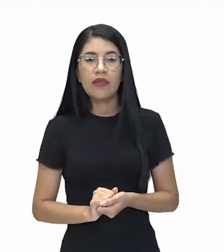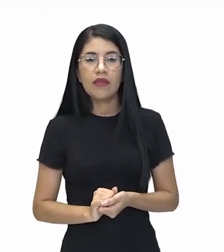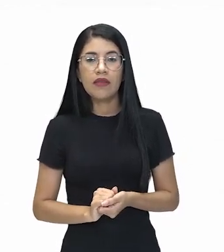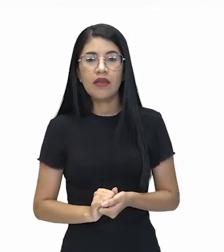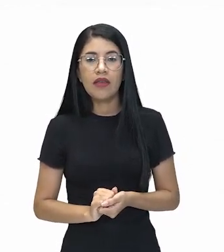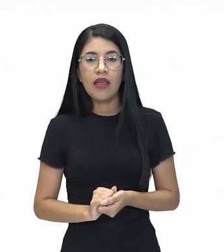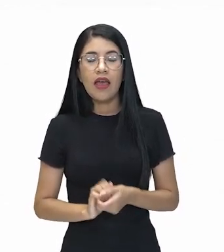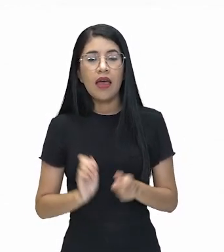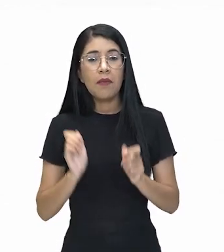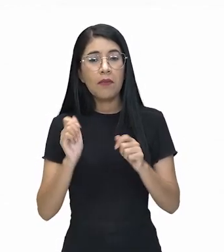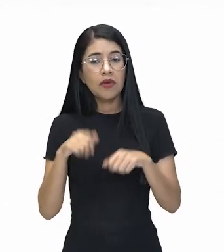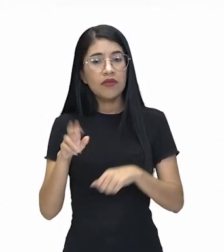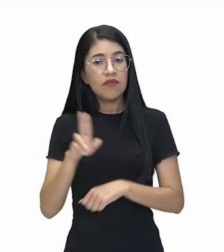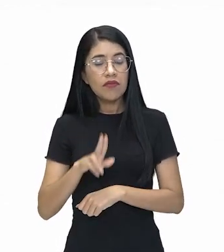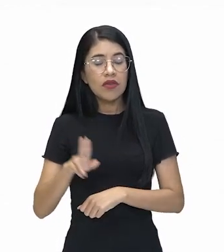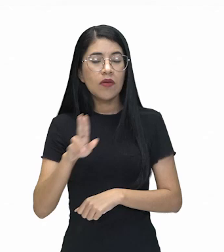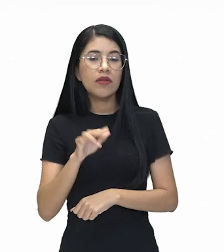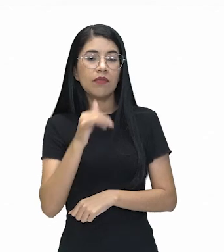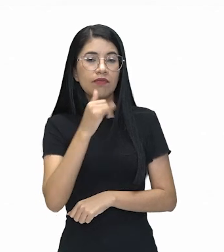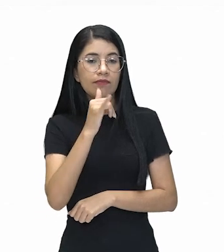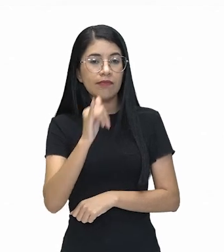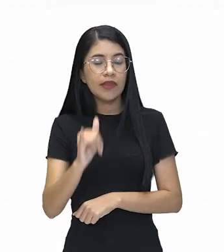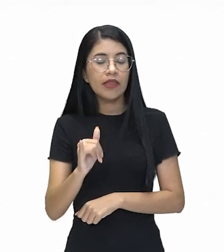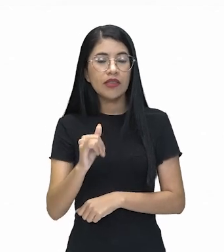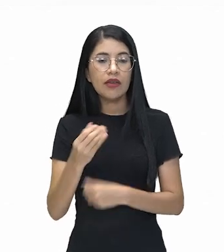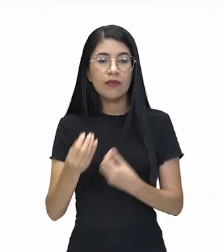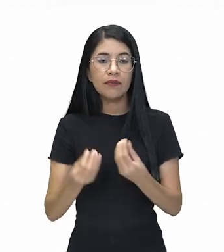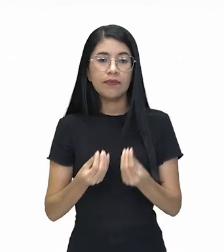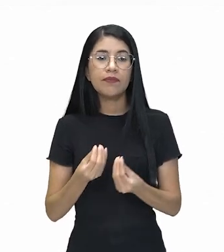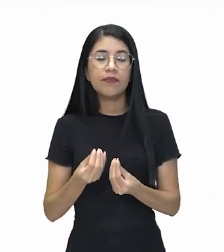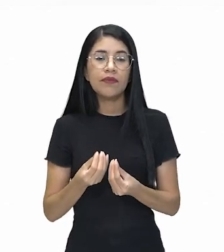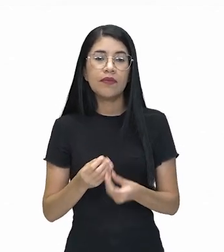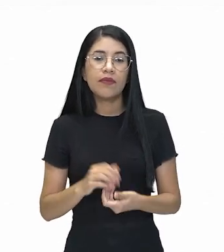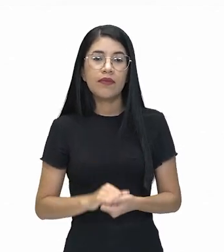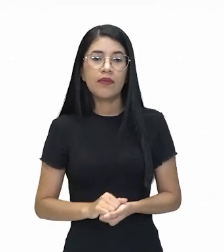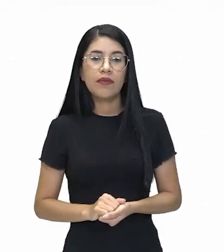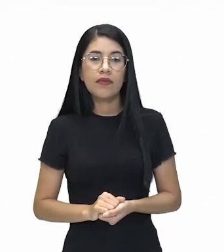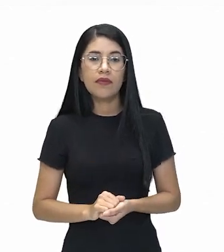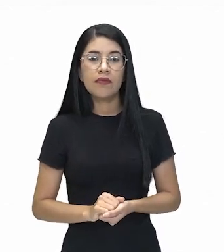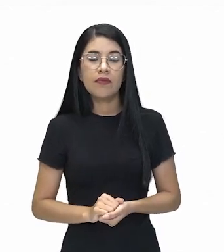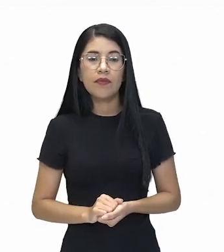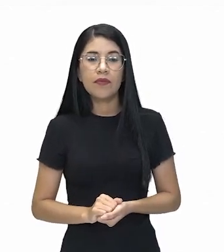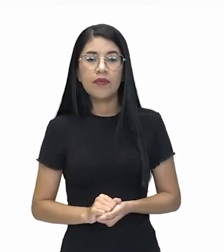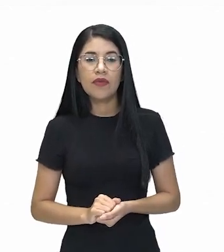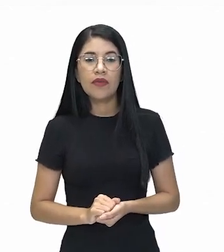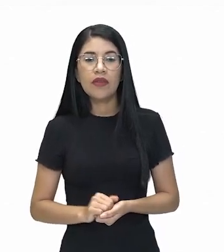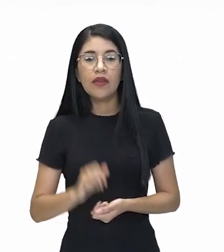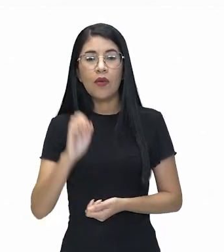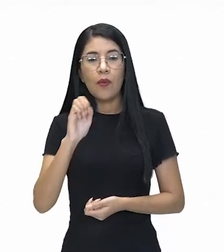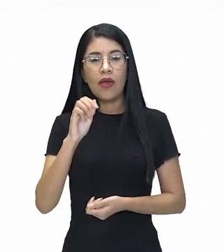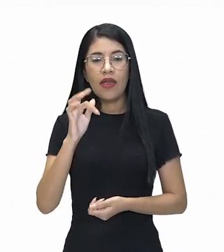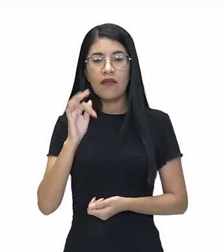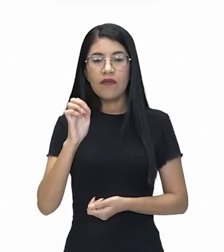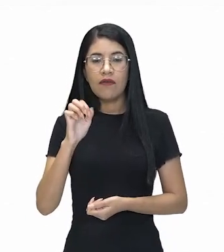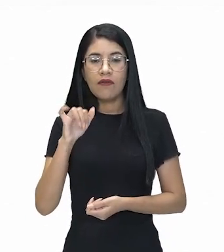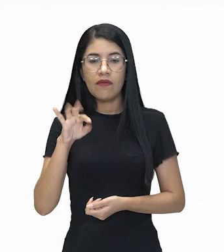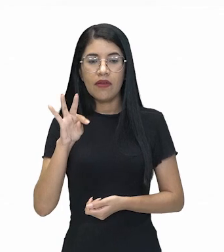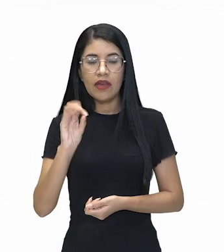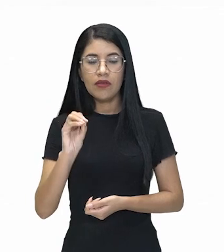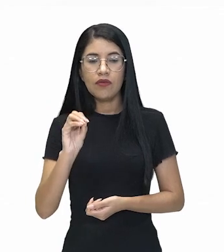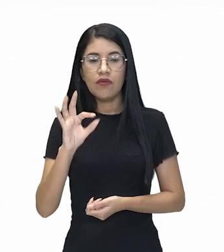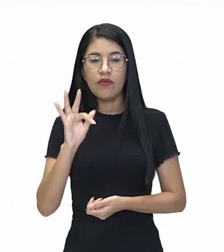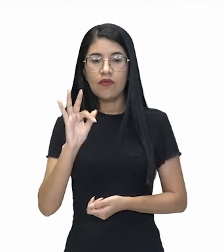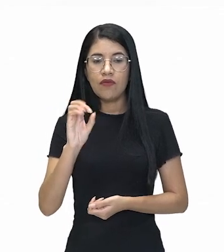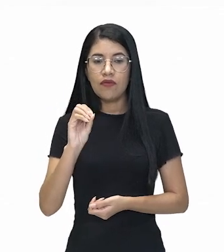para o funcionamento aí dessa energia elétrica é o conhecido efeito fotoelétrico, que eu trouxe aqui um